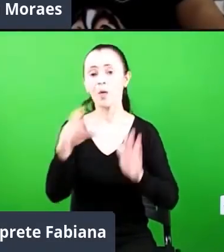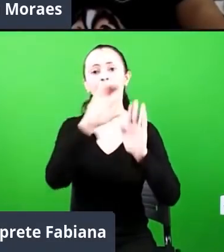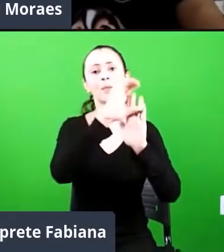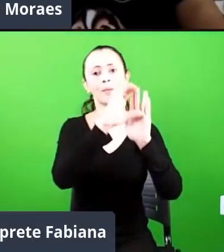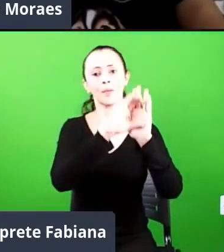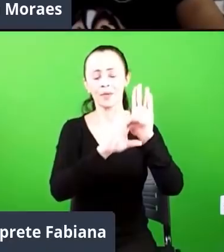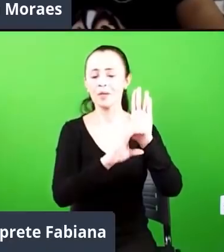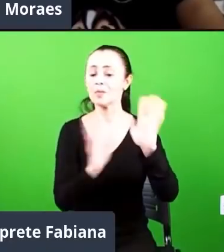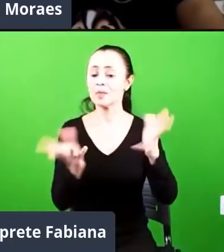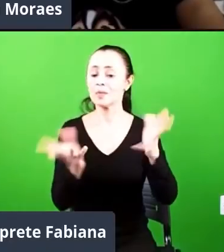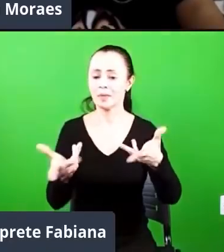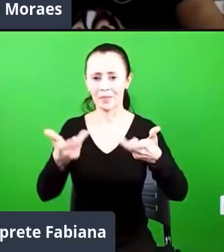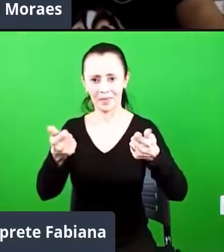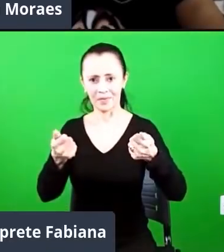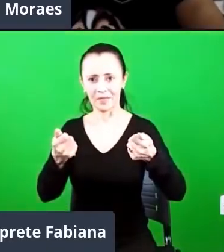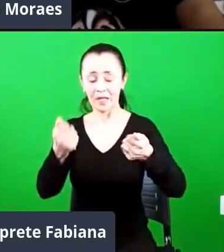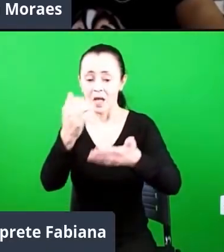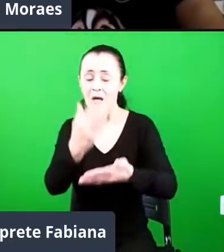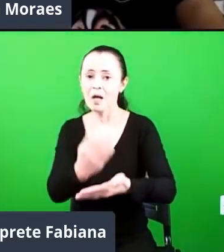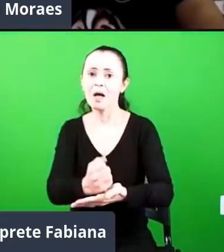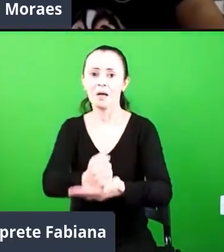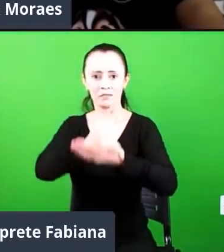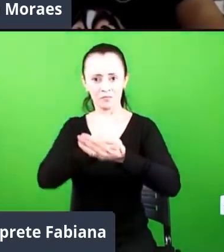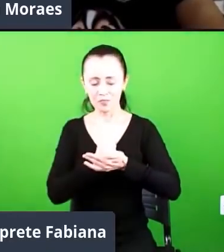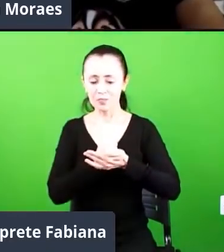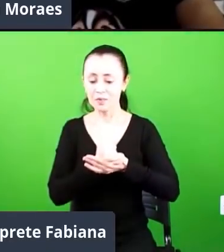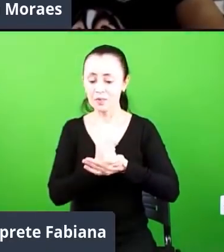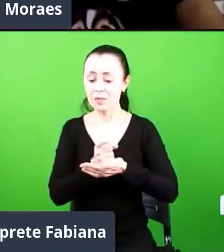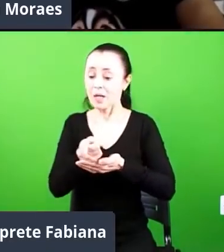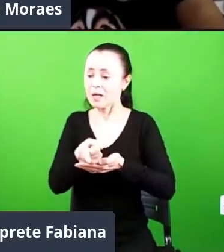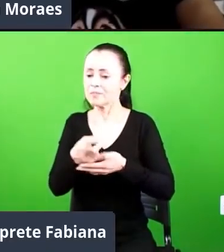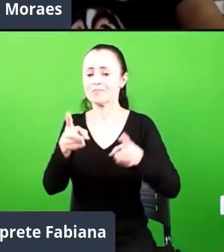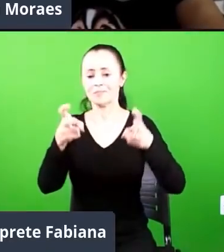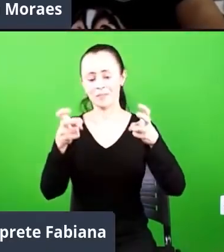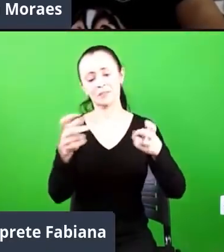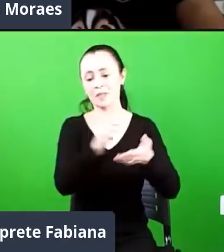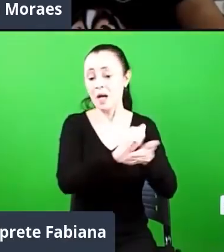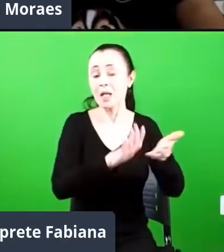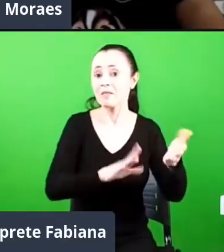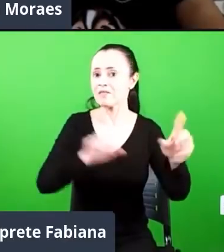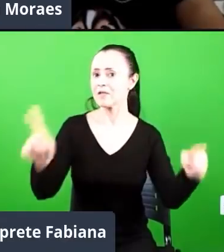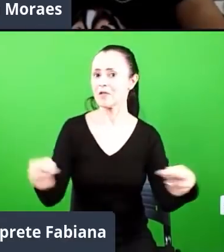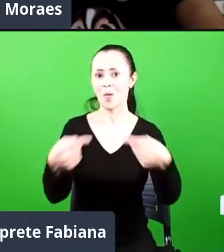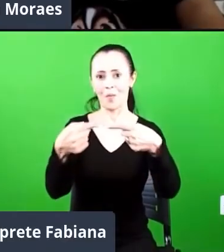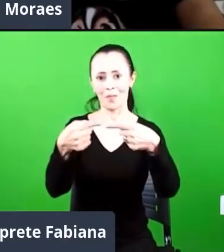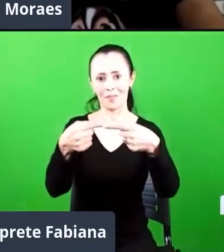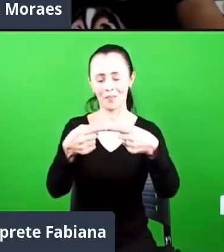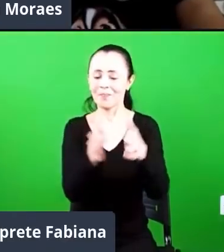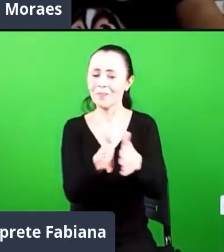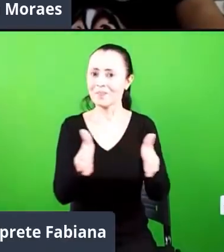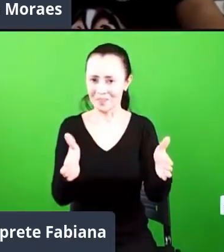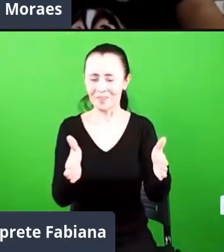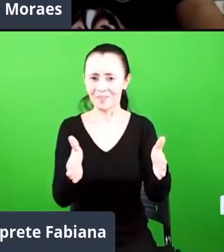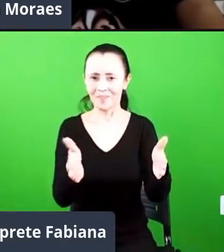habilidade, o que facilita para eu buscar a atividade que condiz com aquele momento. E agora, em tempos